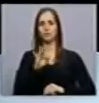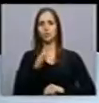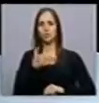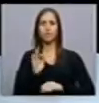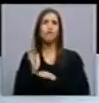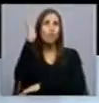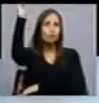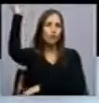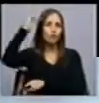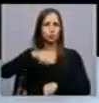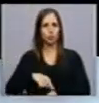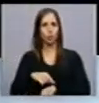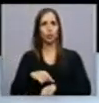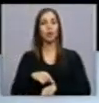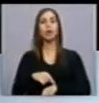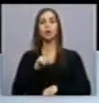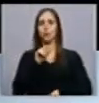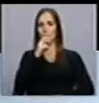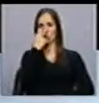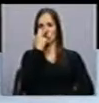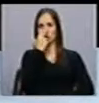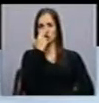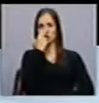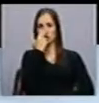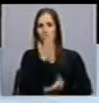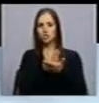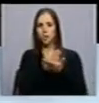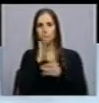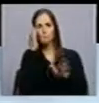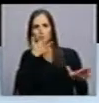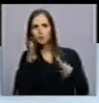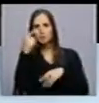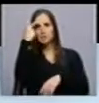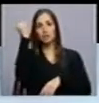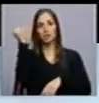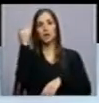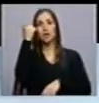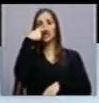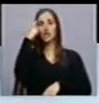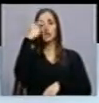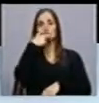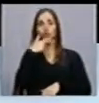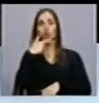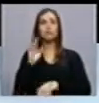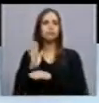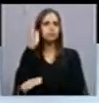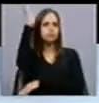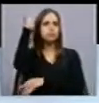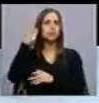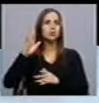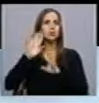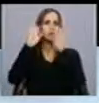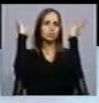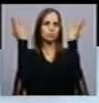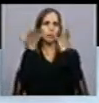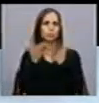V2. E, também em registro de curiosidade, só para termos uma pequena ideia, que na história da exploração espacial já foram mais de